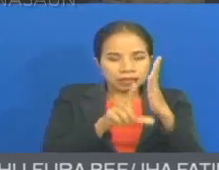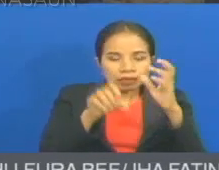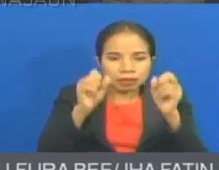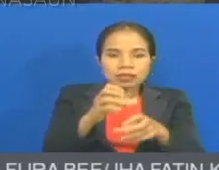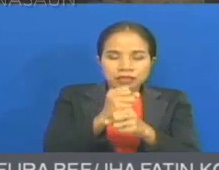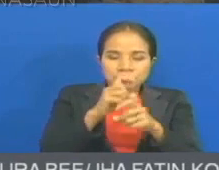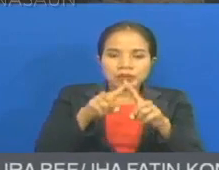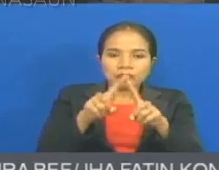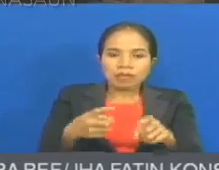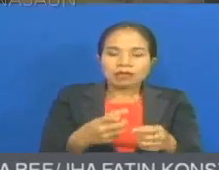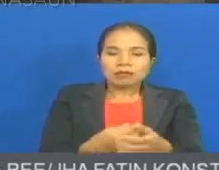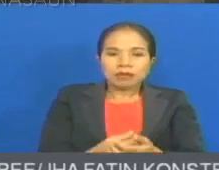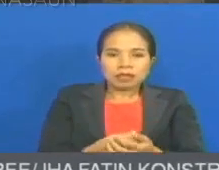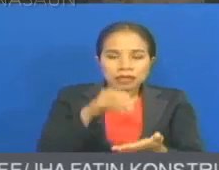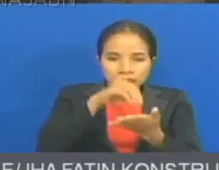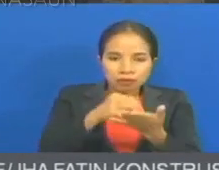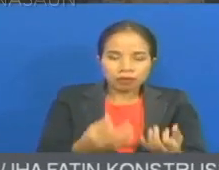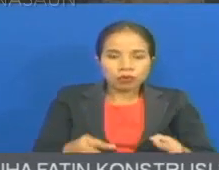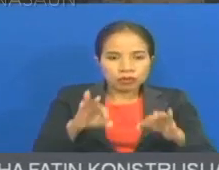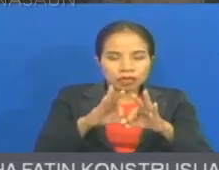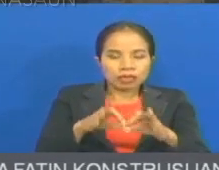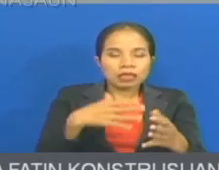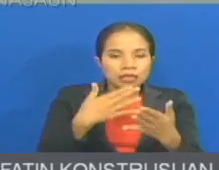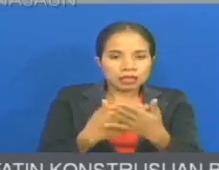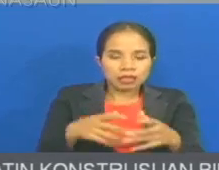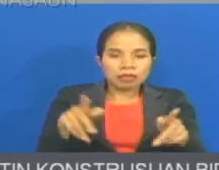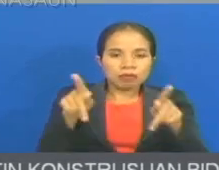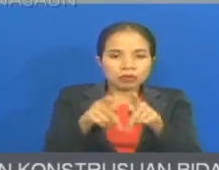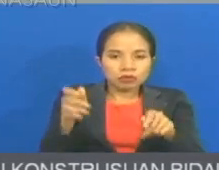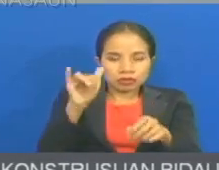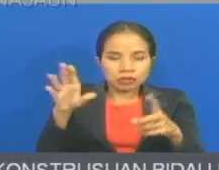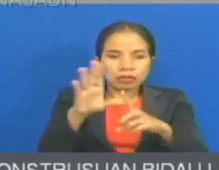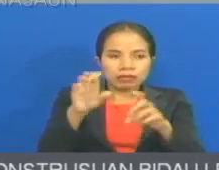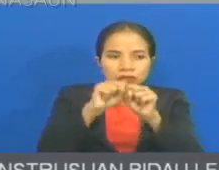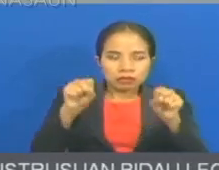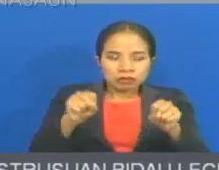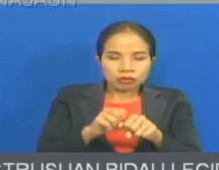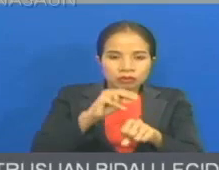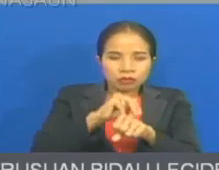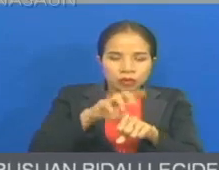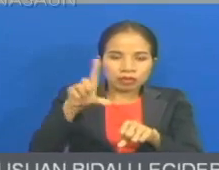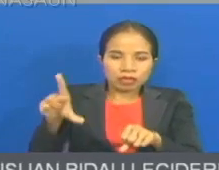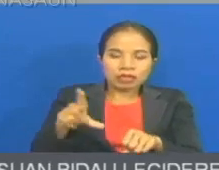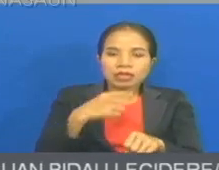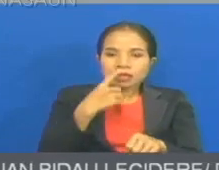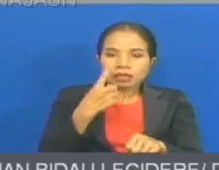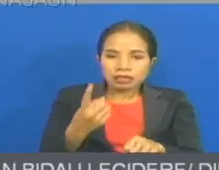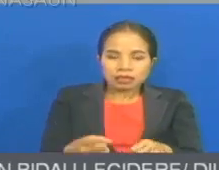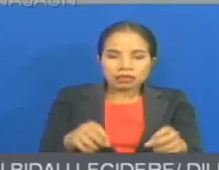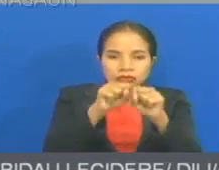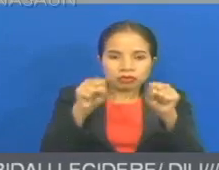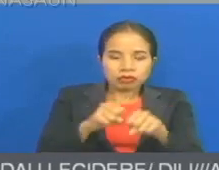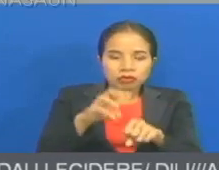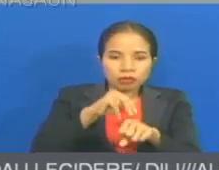tá só reprioritiza a rede de aquilo falei a nível posto chefe suco motael Luiz Viegas Satete suco